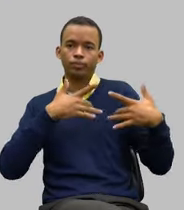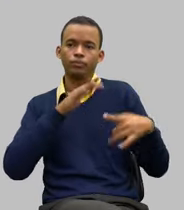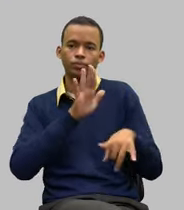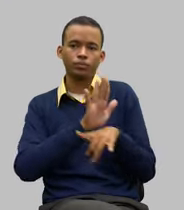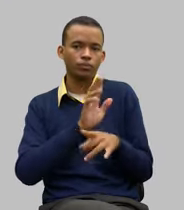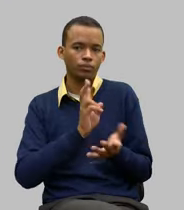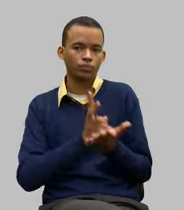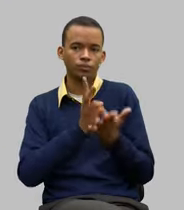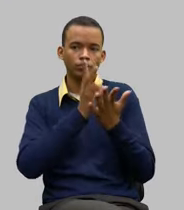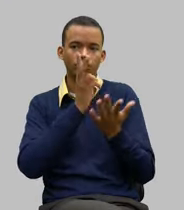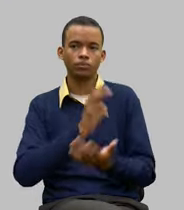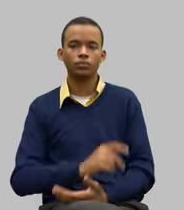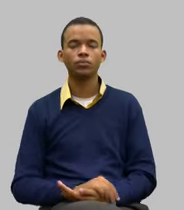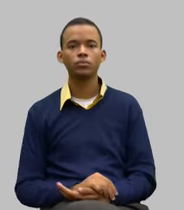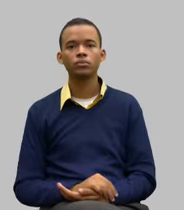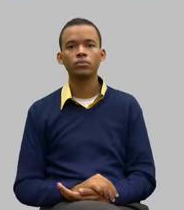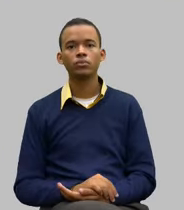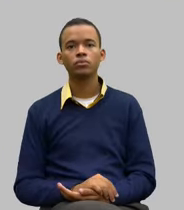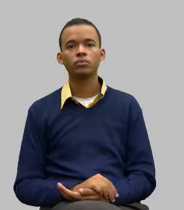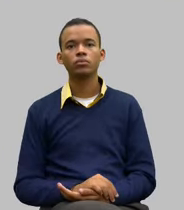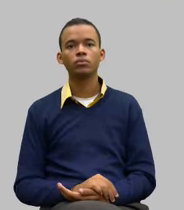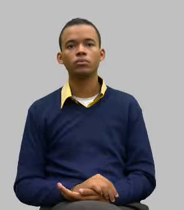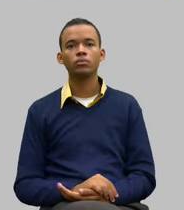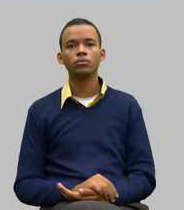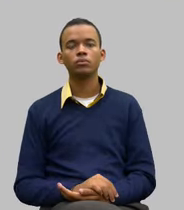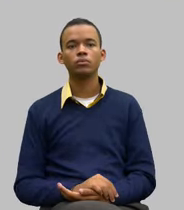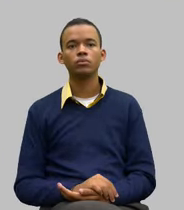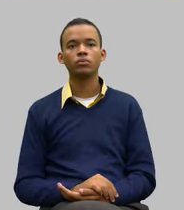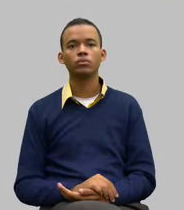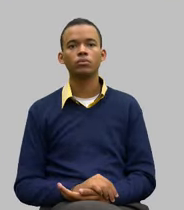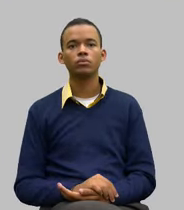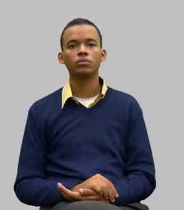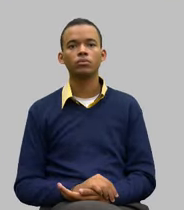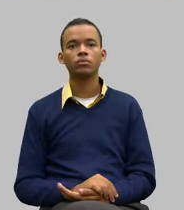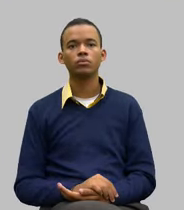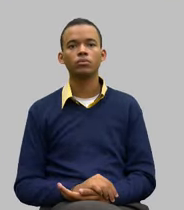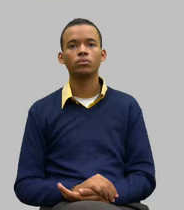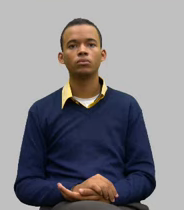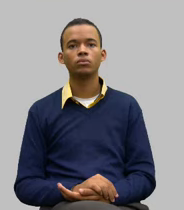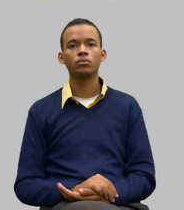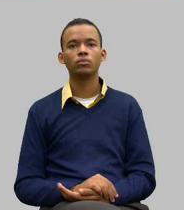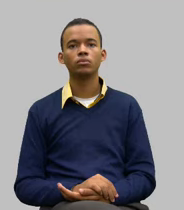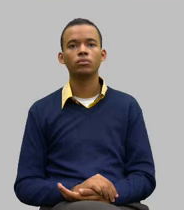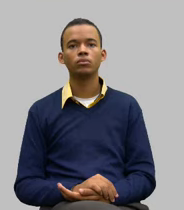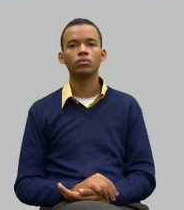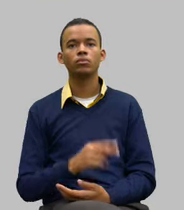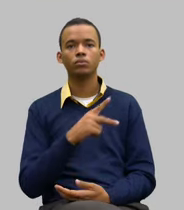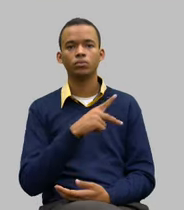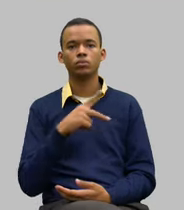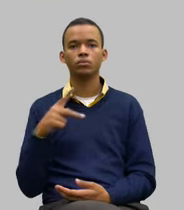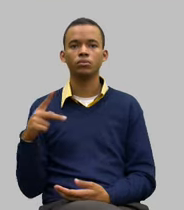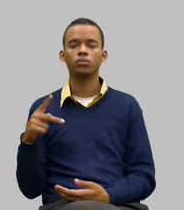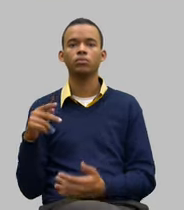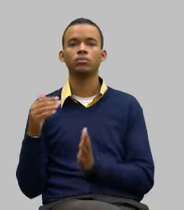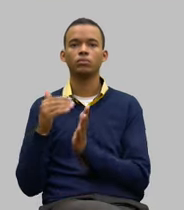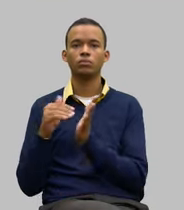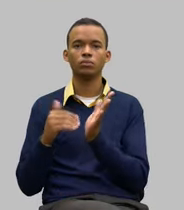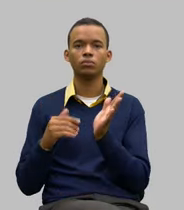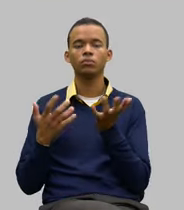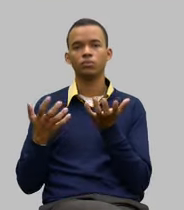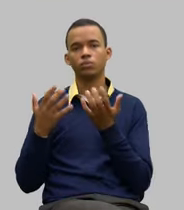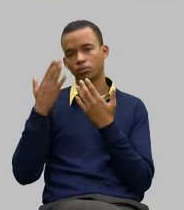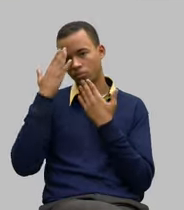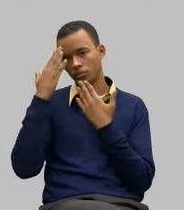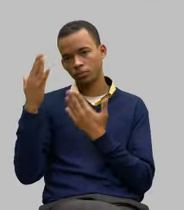sempre presidência passo a palavra ao secretário Rogério Greg não só agradecer mais uma vez a as